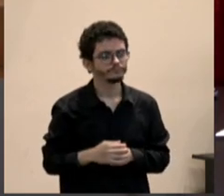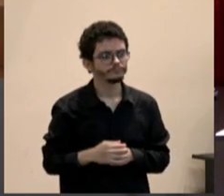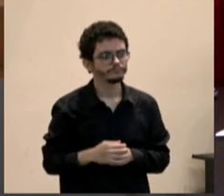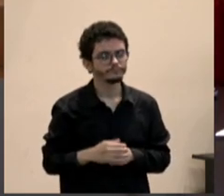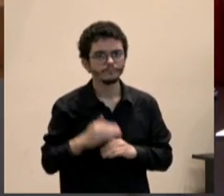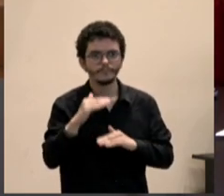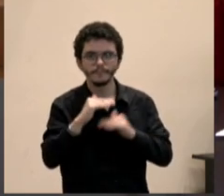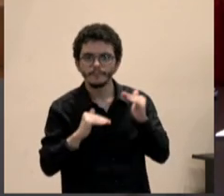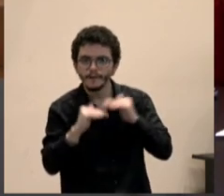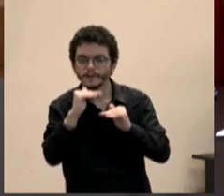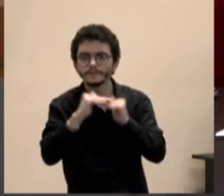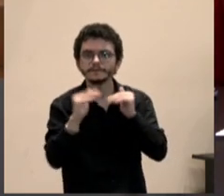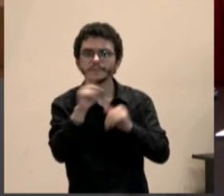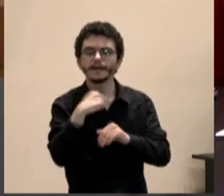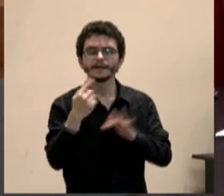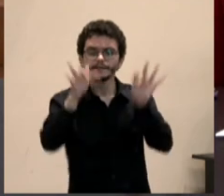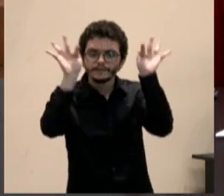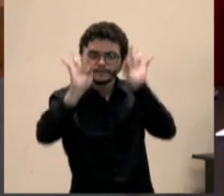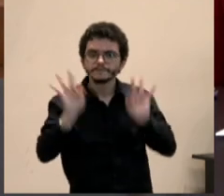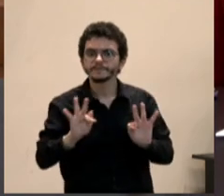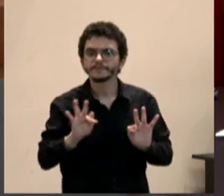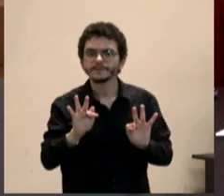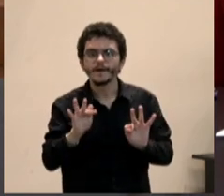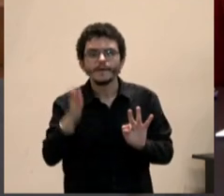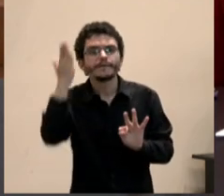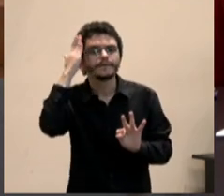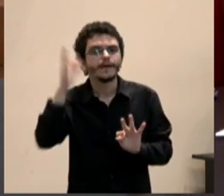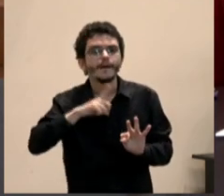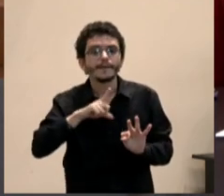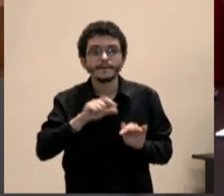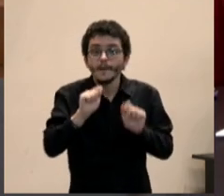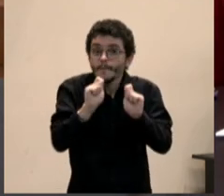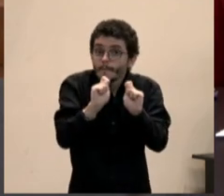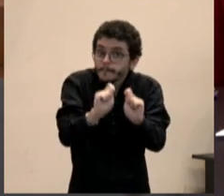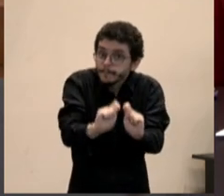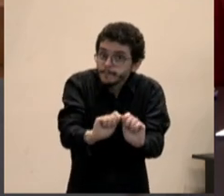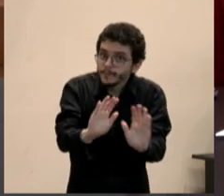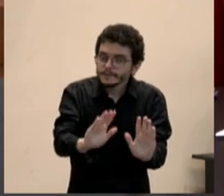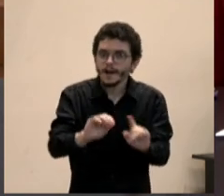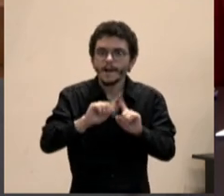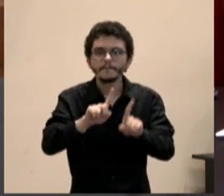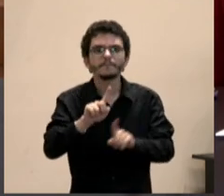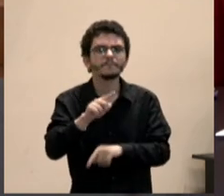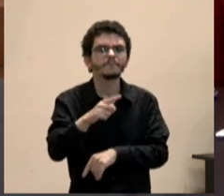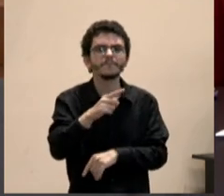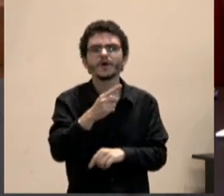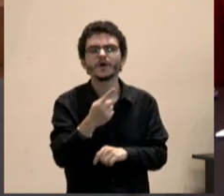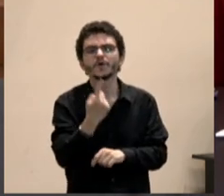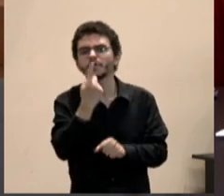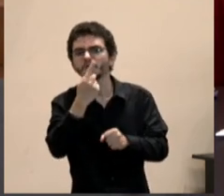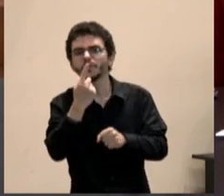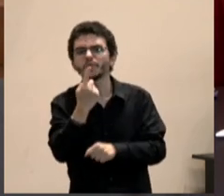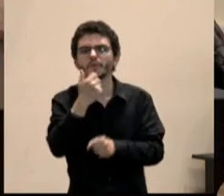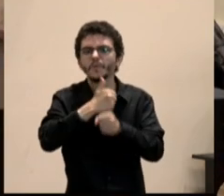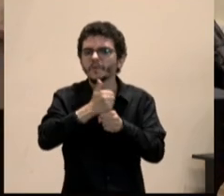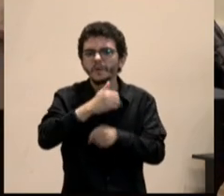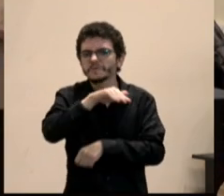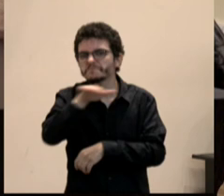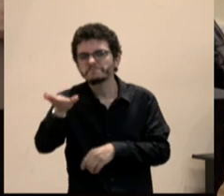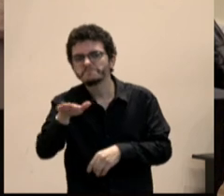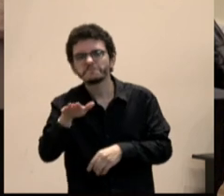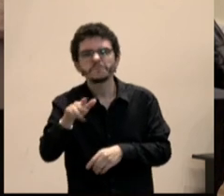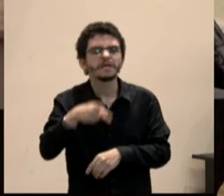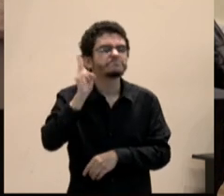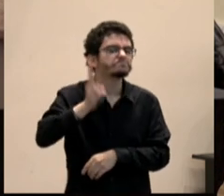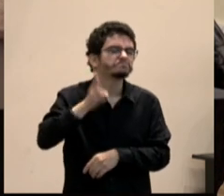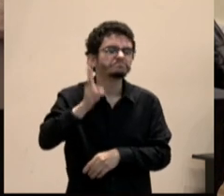A gente fica feliz quando ouve que há uma possibilidade. Mas já faz um ano e meio que essa conversa é sempre a mesma. Inclusive